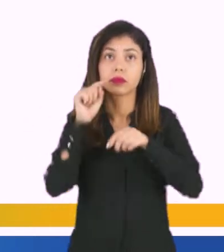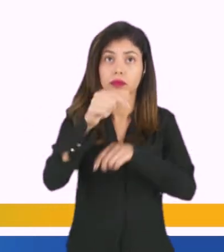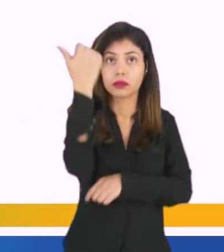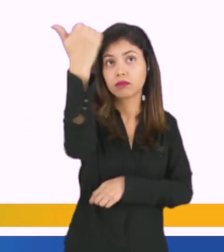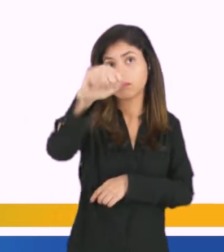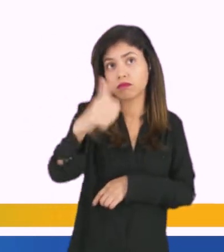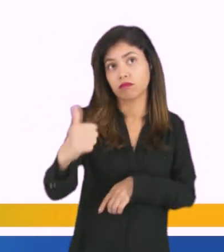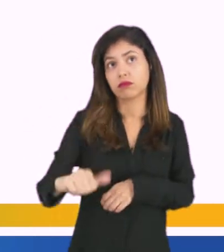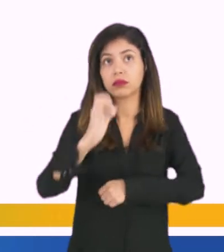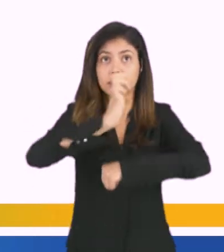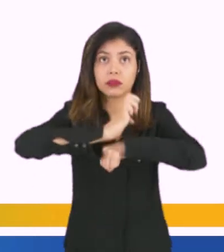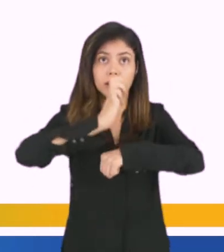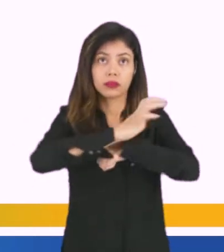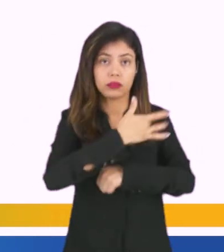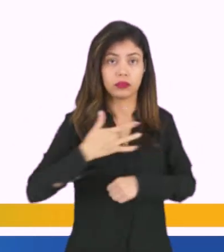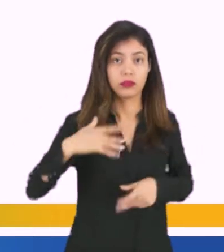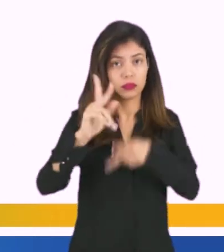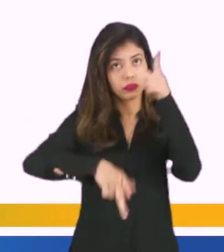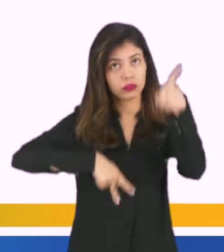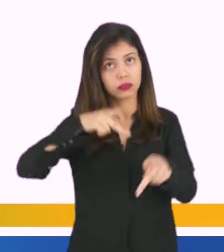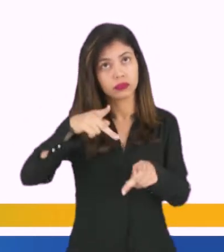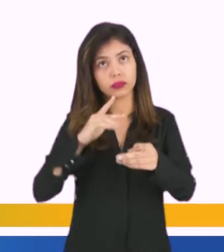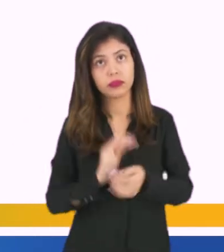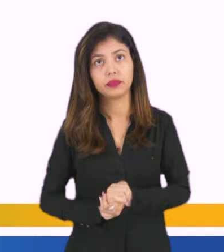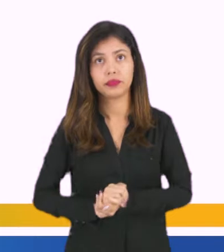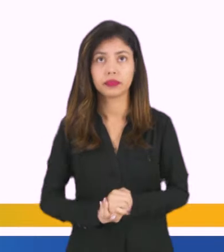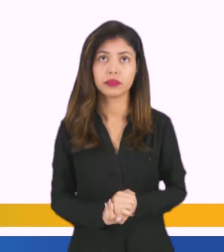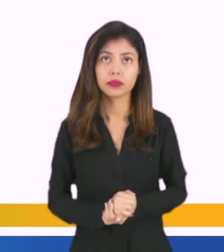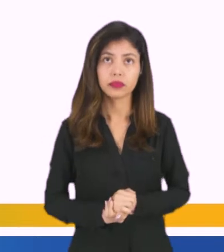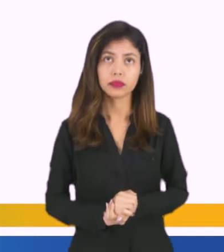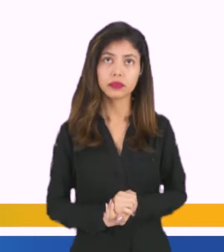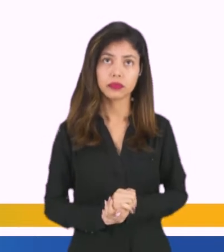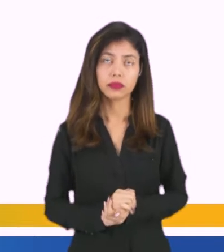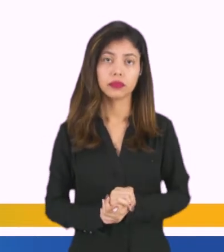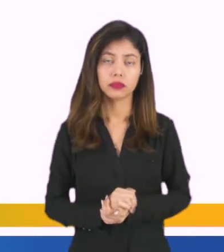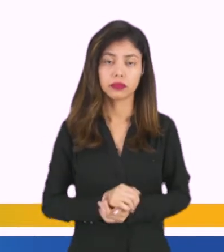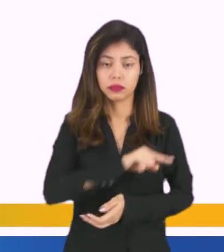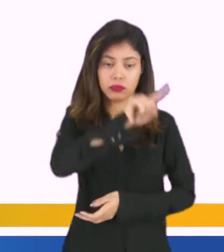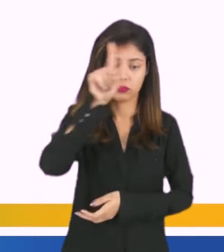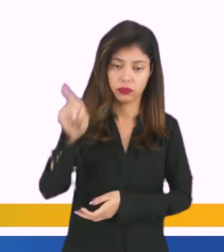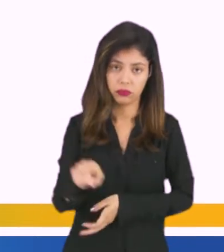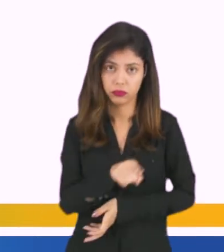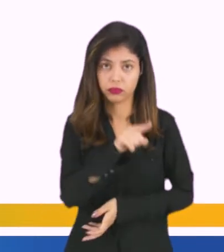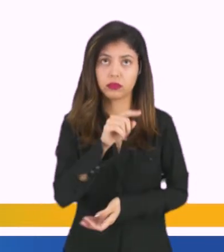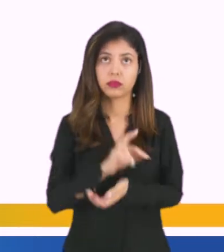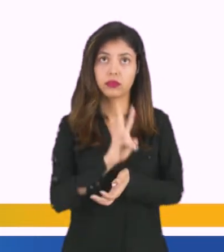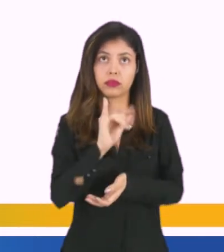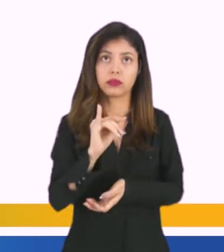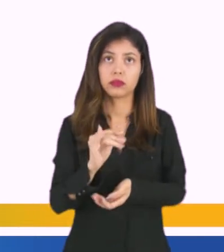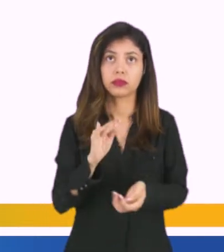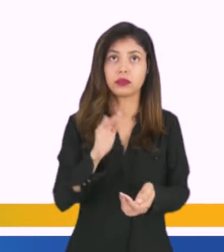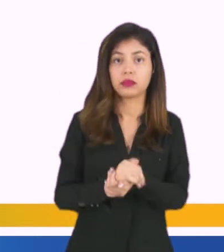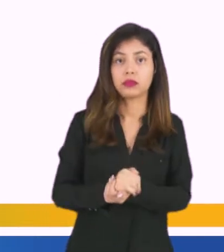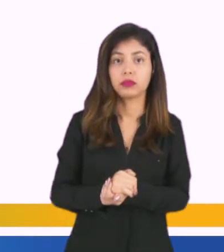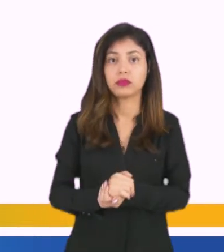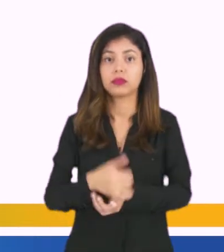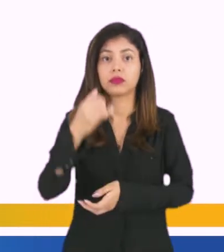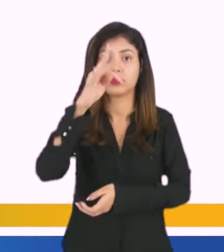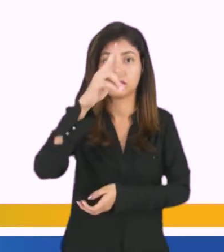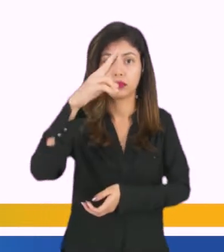a avaliação do estado de saúde de uma população, E aí, em volta, a gente vai ter o quê? Vamos ter a taxa de